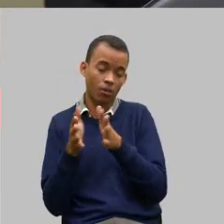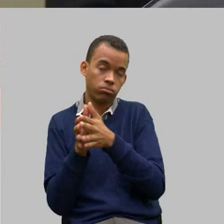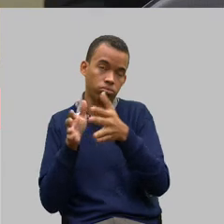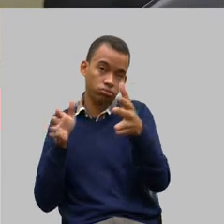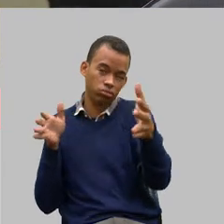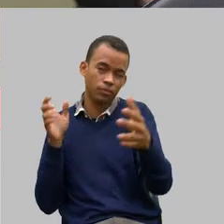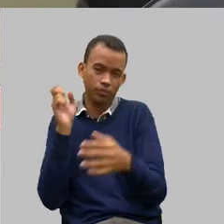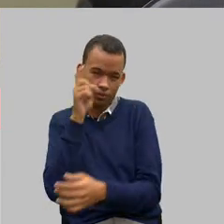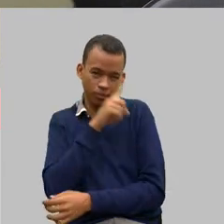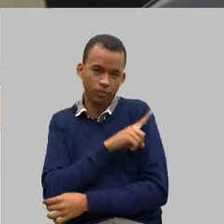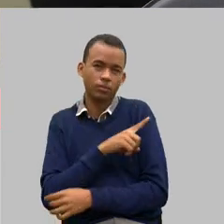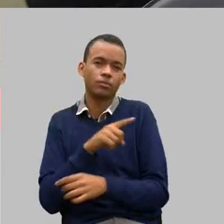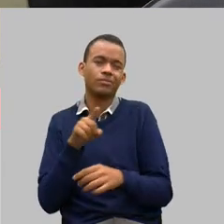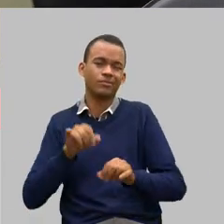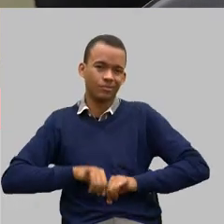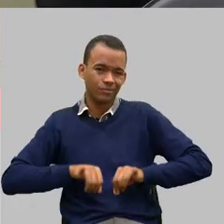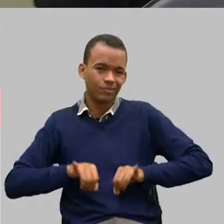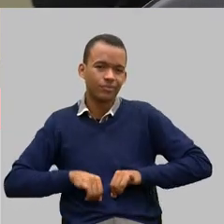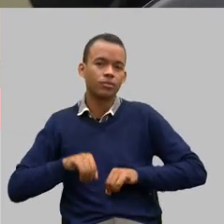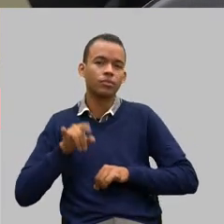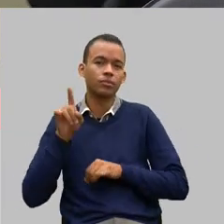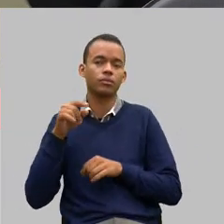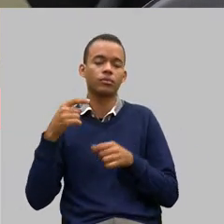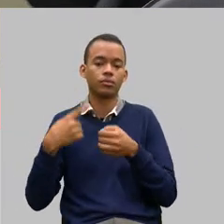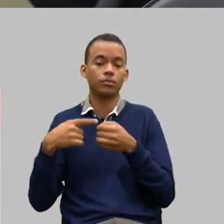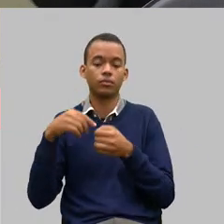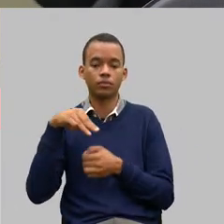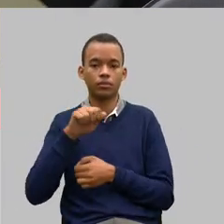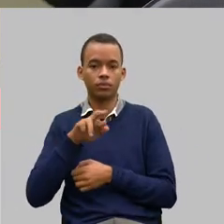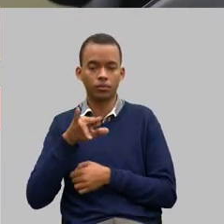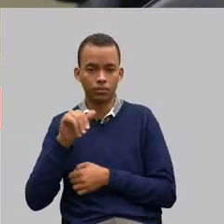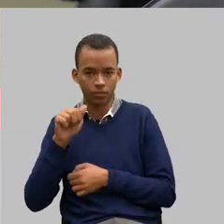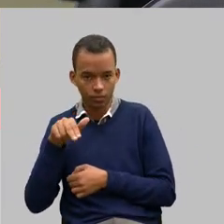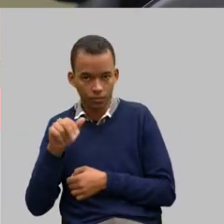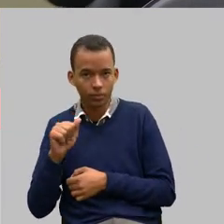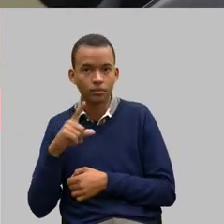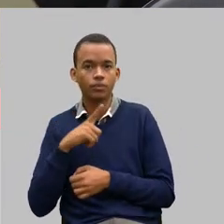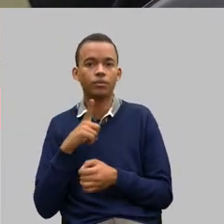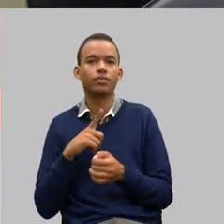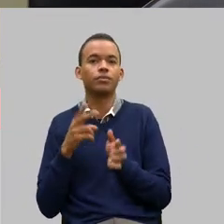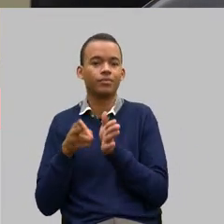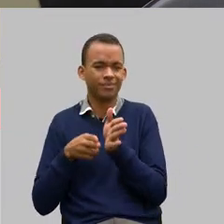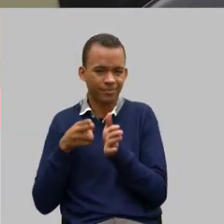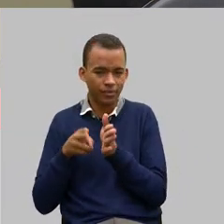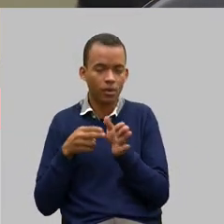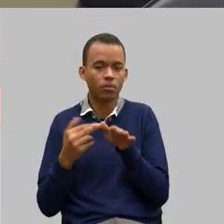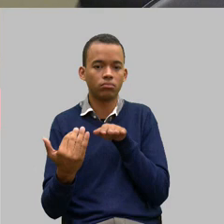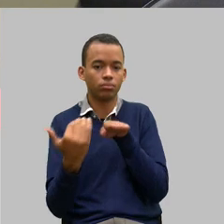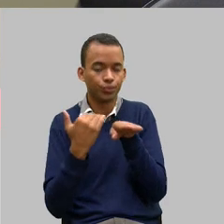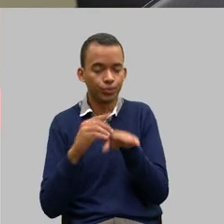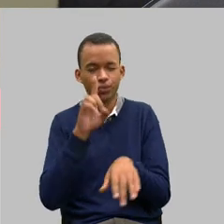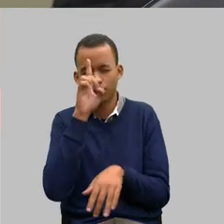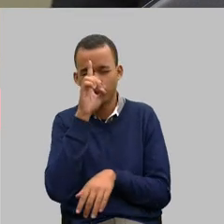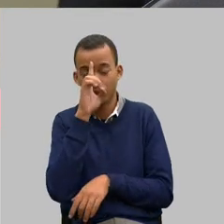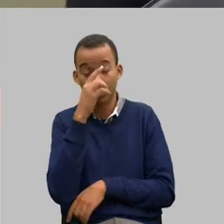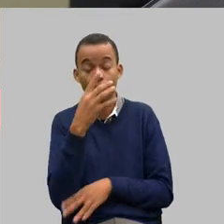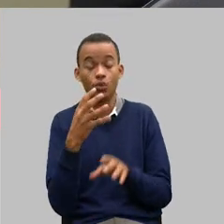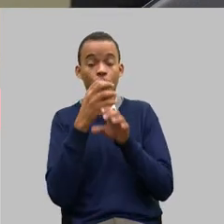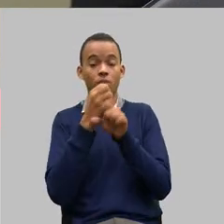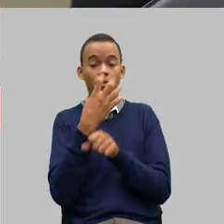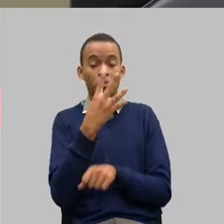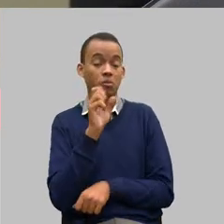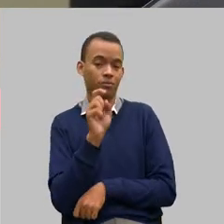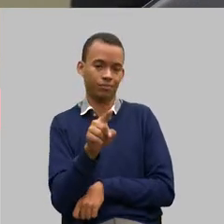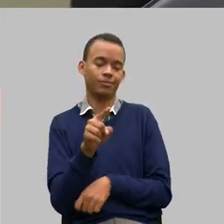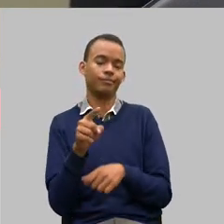essa condição nós temos só em Mariana mais de 4.000 carretas sendo transportadas diariamente na